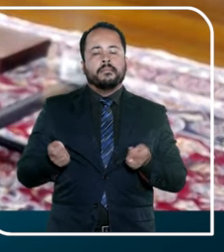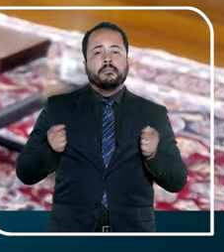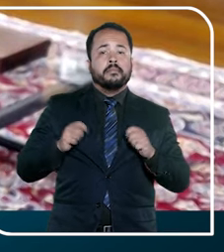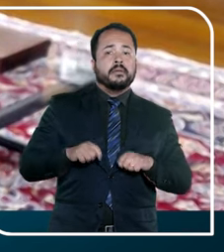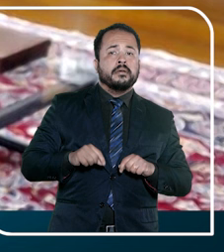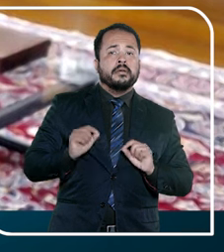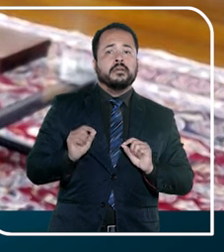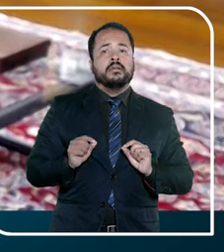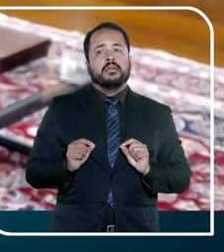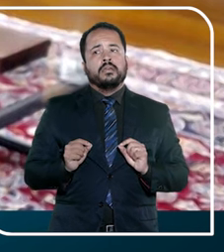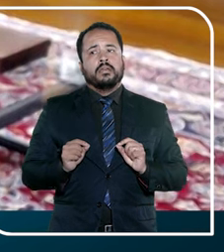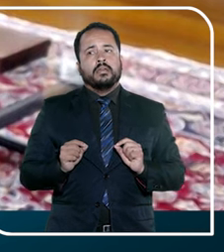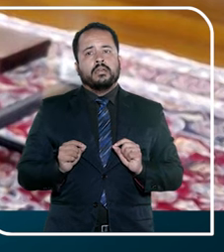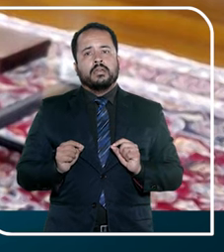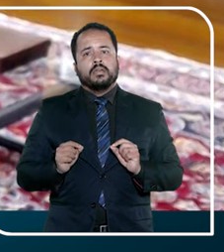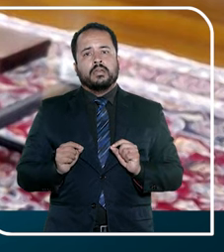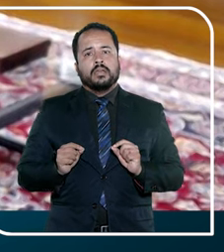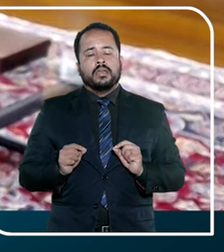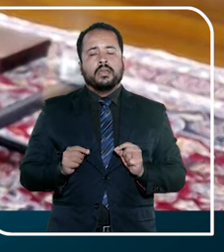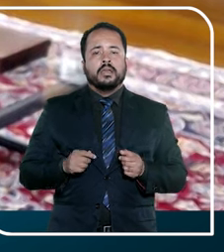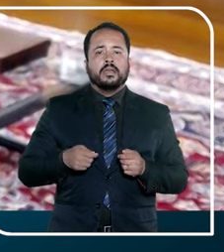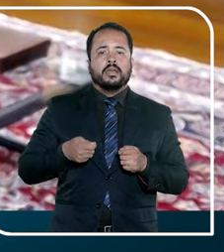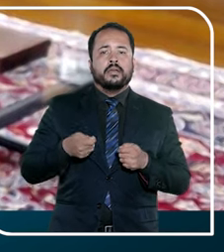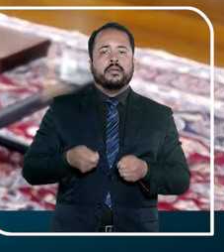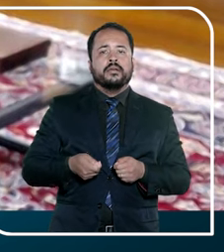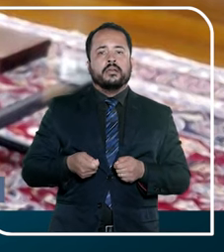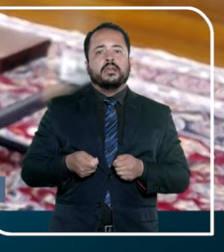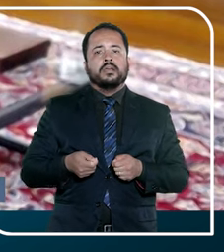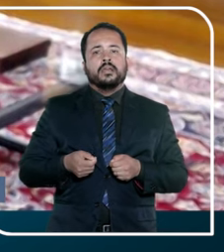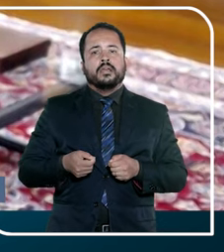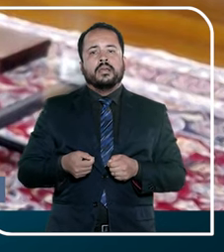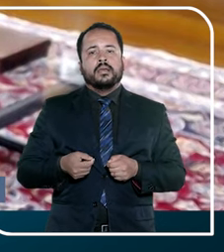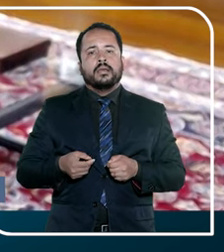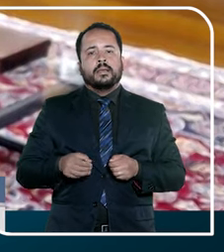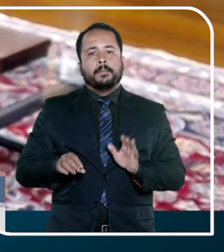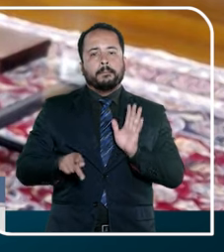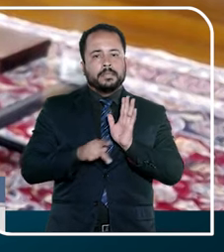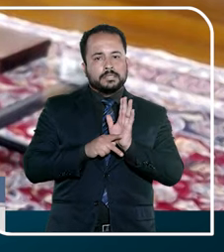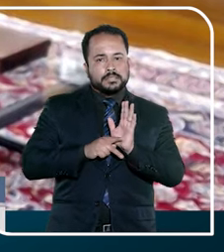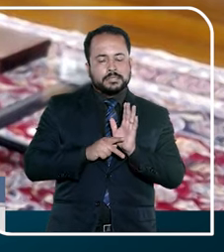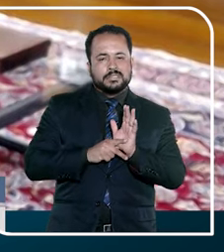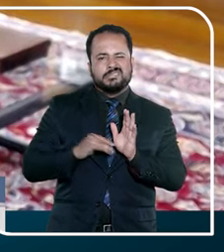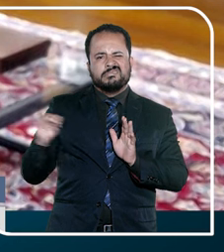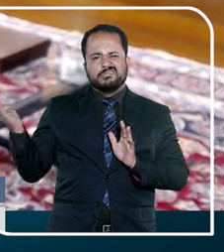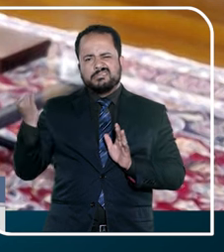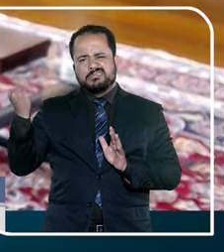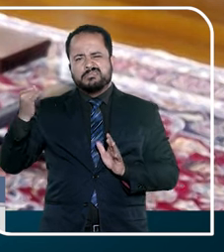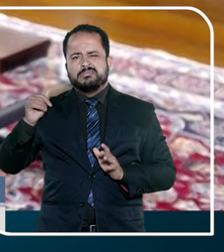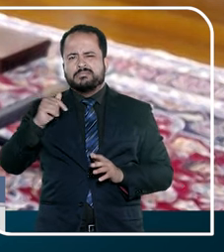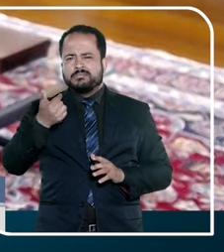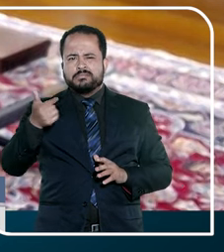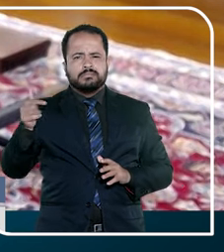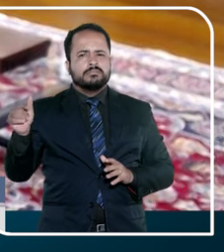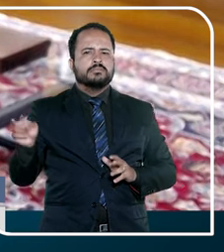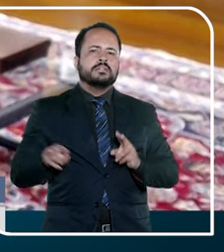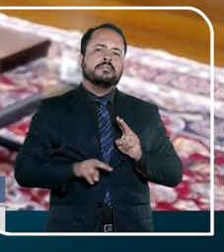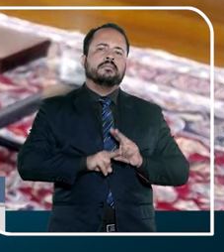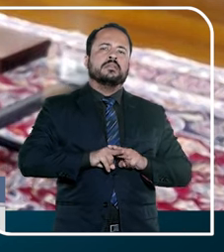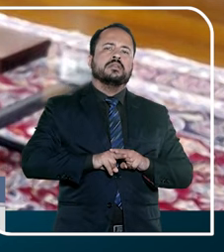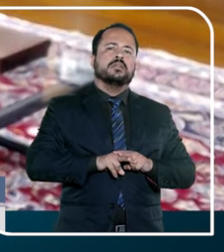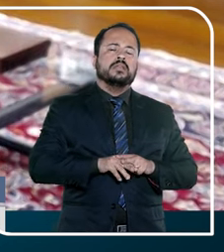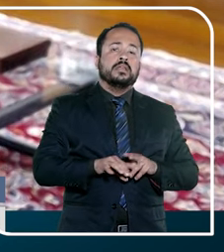na na afirmada incidência do princípio da insignificância Penal em crimes eh